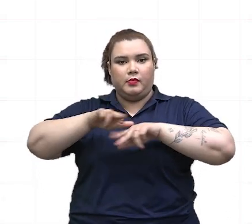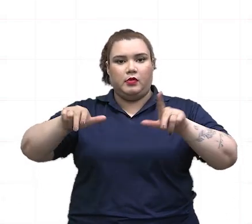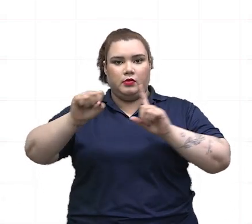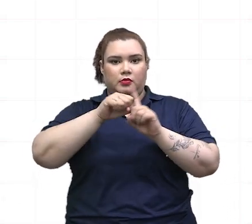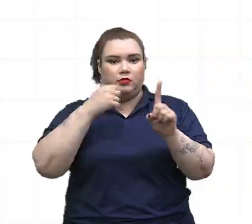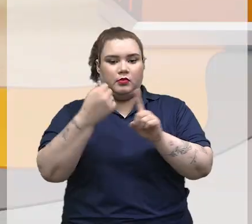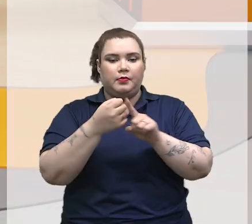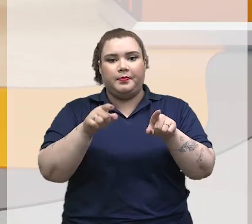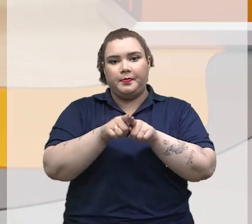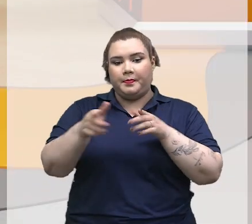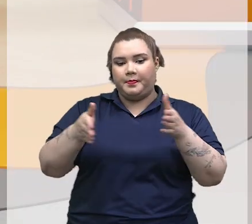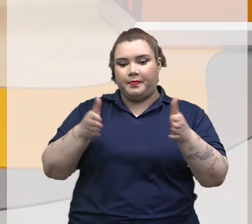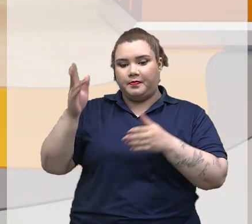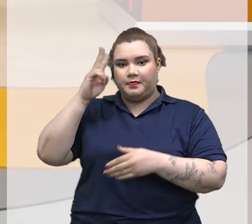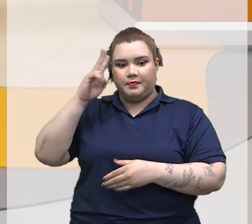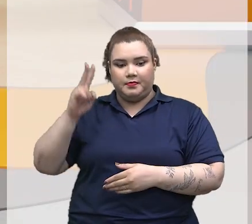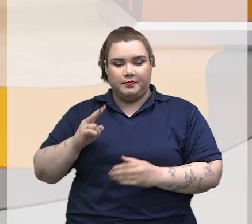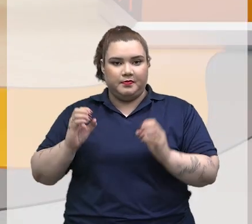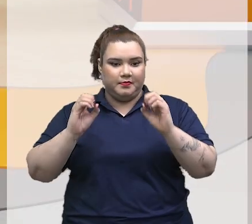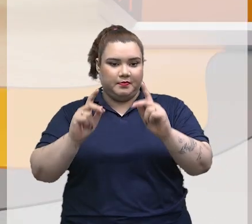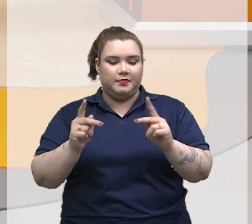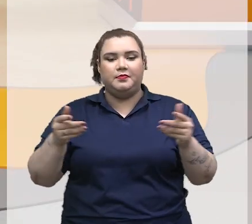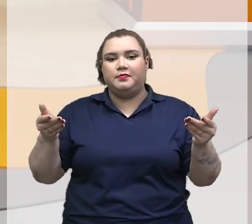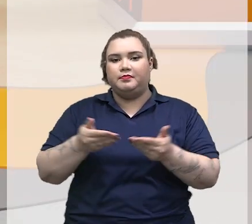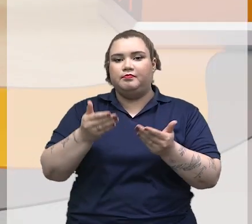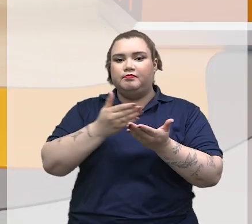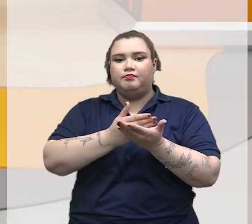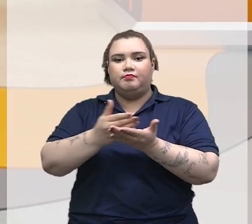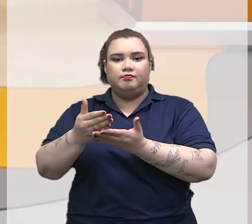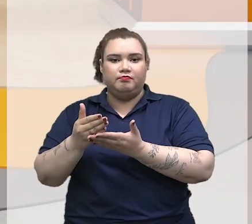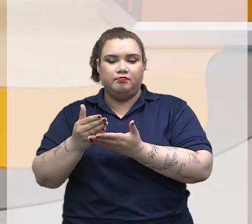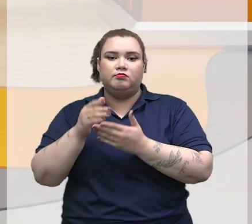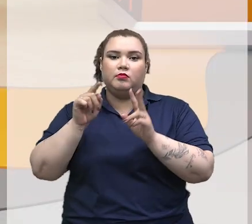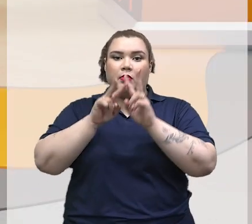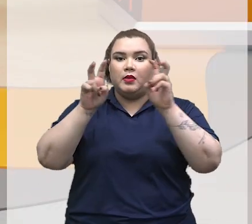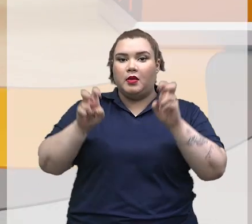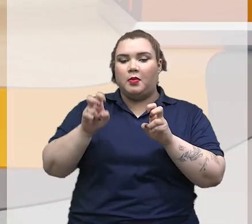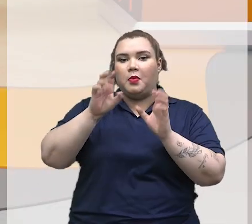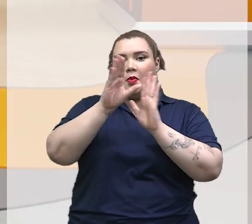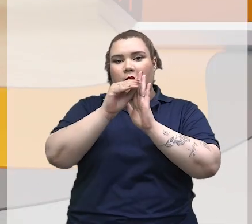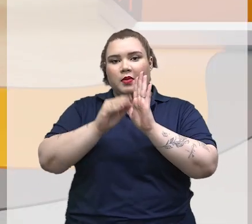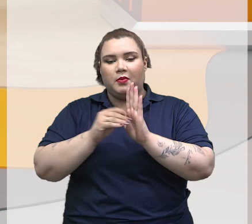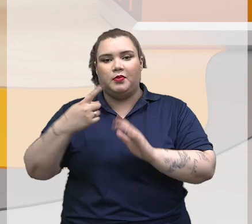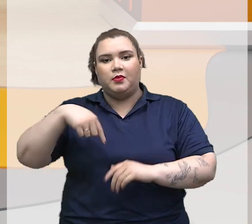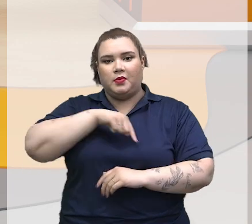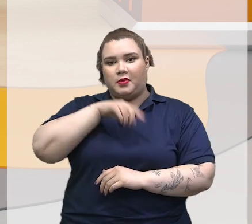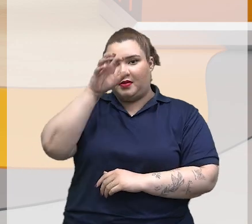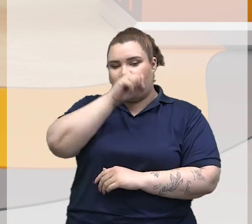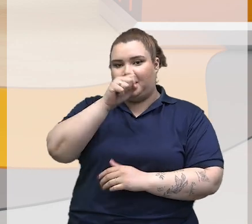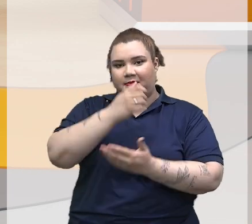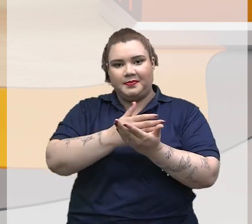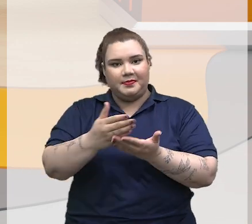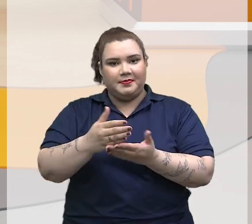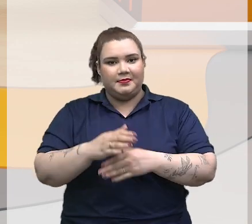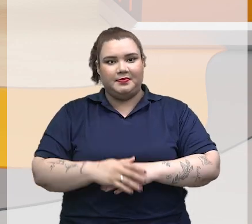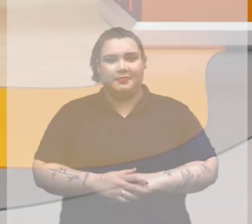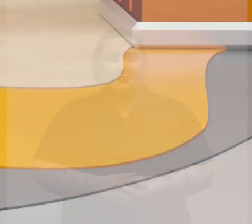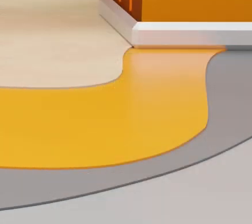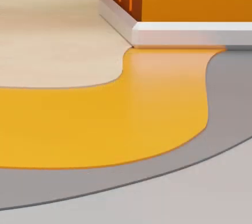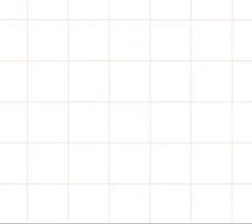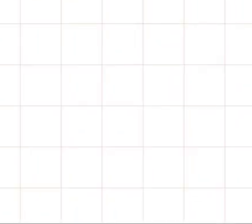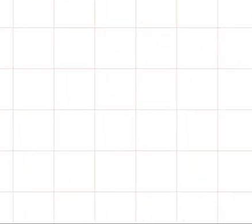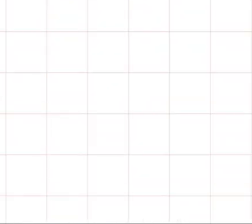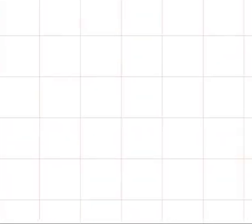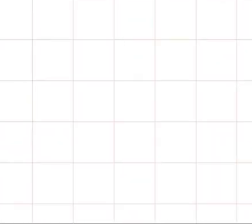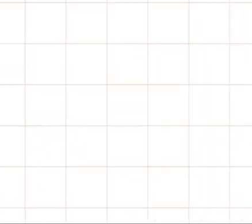sociedades e períodos. Então, vamos lá falar então sobre esse assunto interessante, que são as formas de trabalho. Acompanhem comigo.